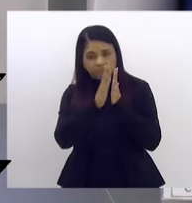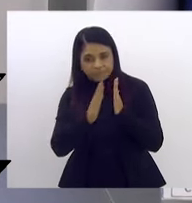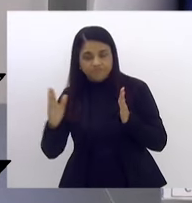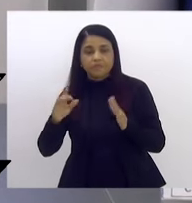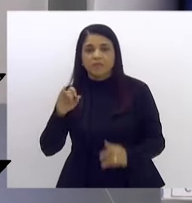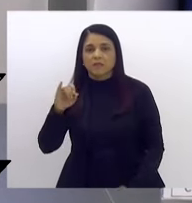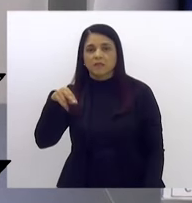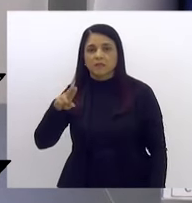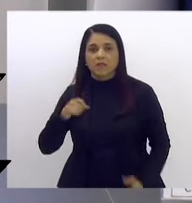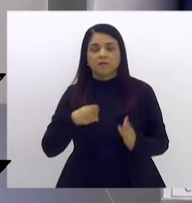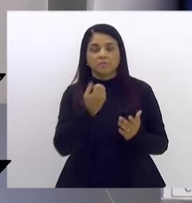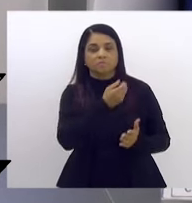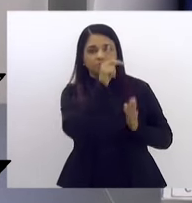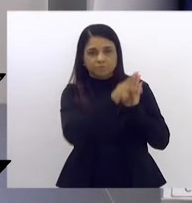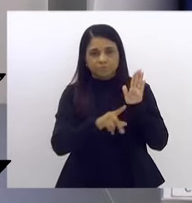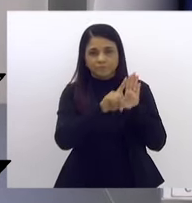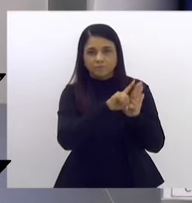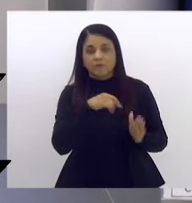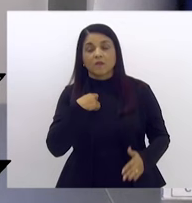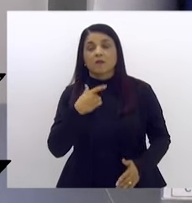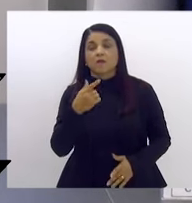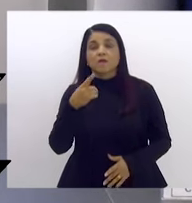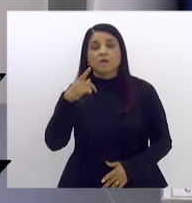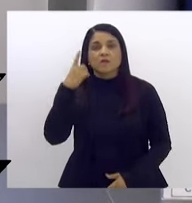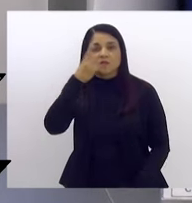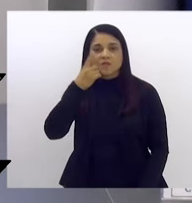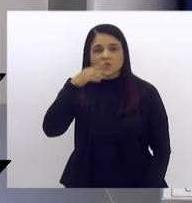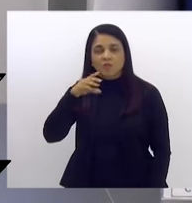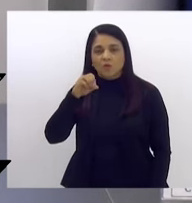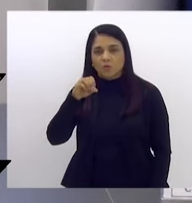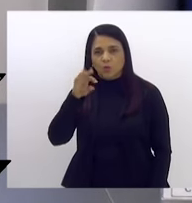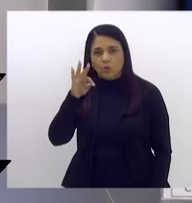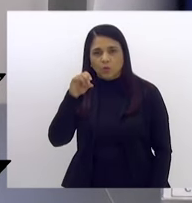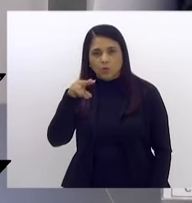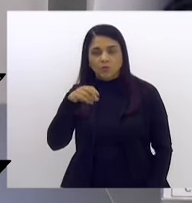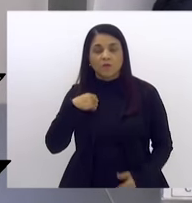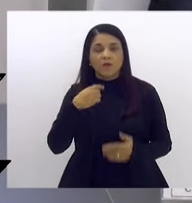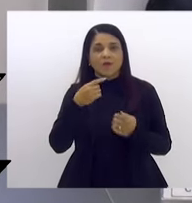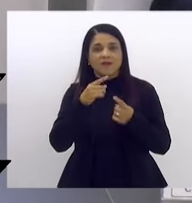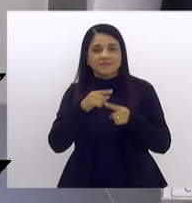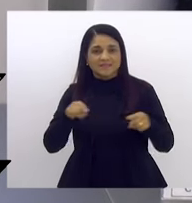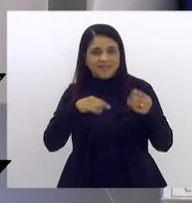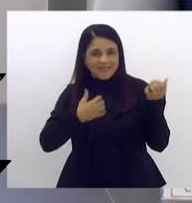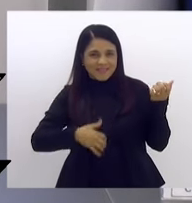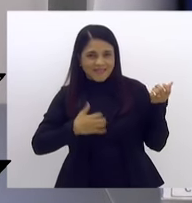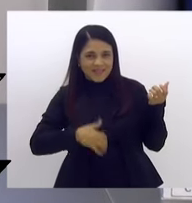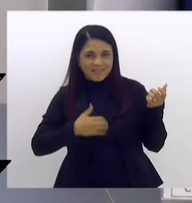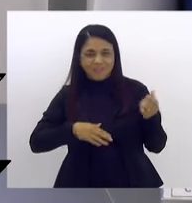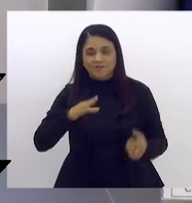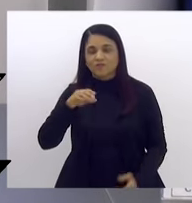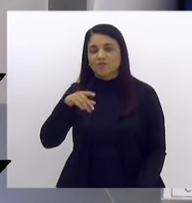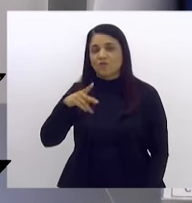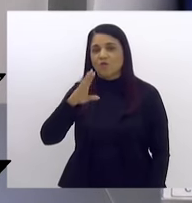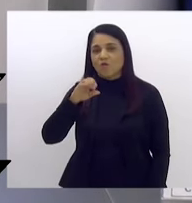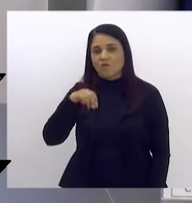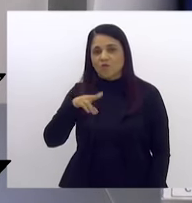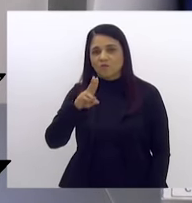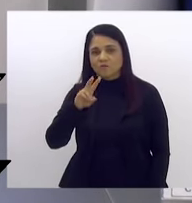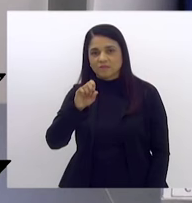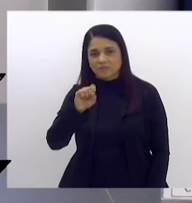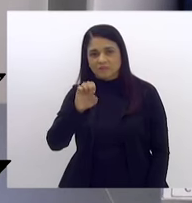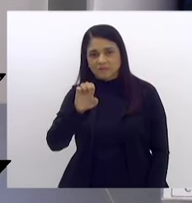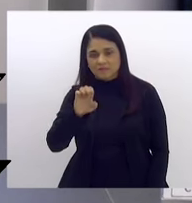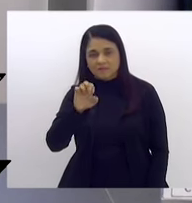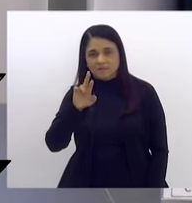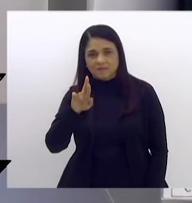1806 de 23 autoria do deputado Oton de Paula pai que declara as cestas de Conservatória como patrimônio cultural e material do Estado do Rio de Janeiro para